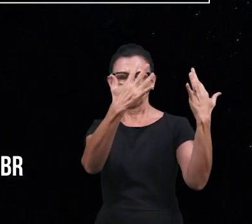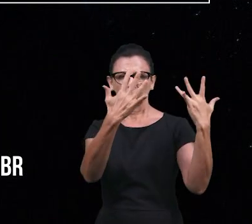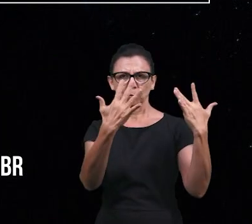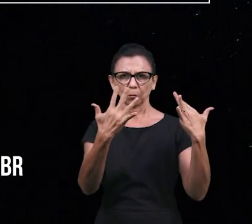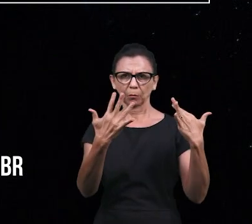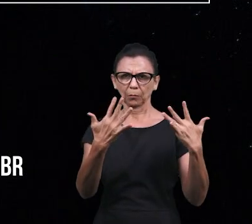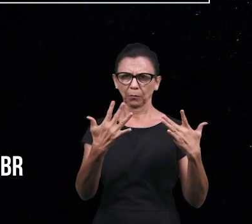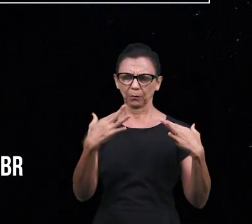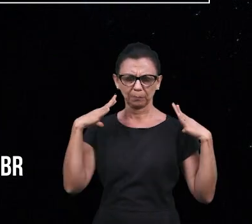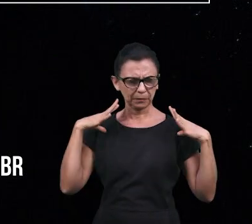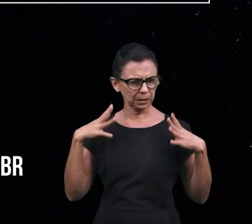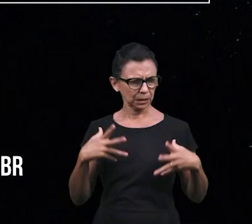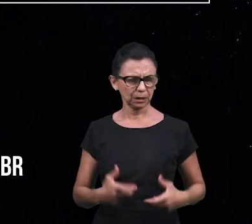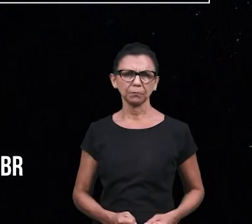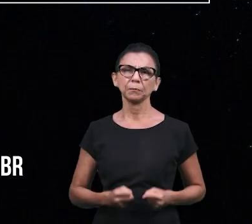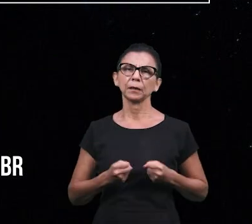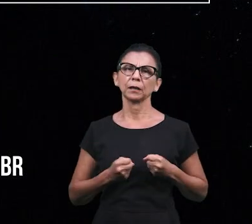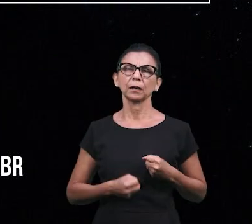põe teu sangue